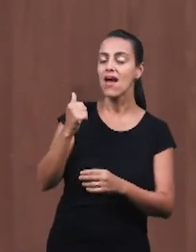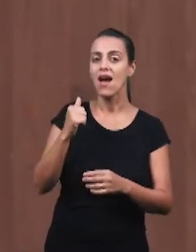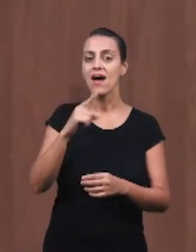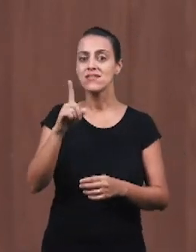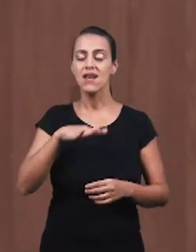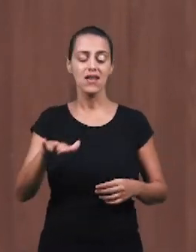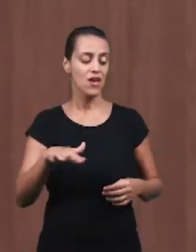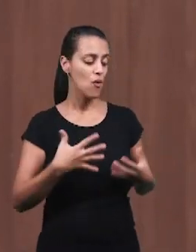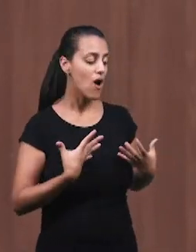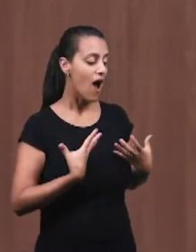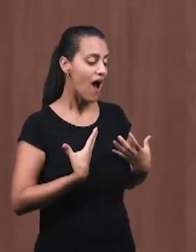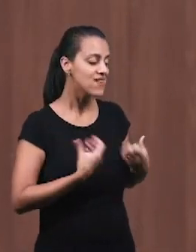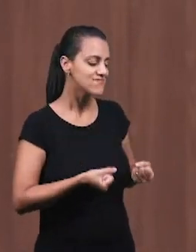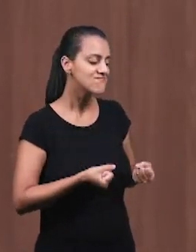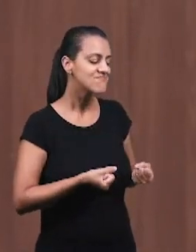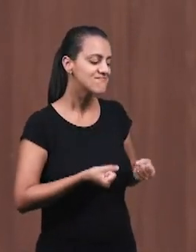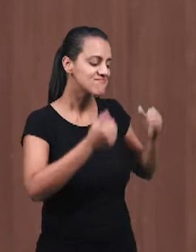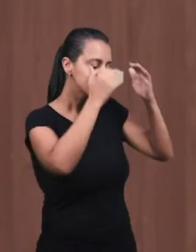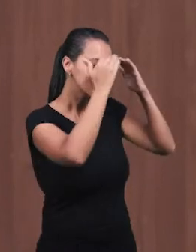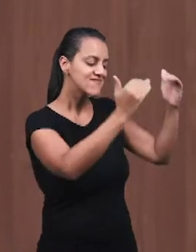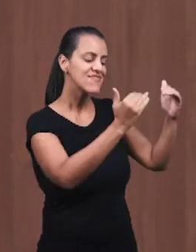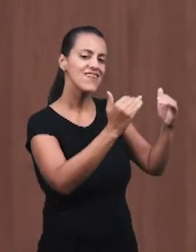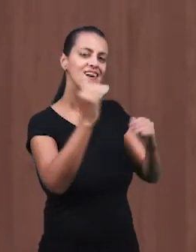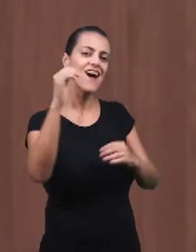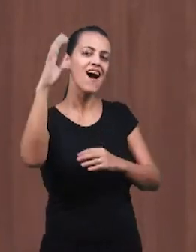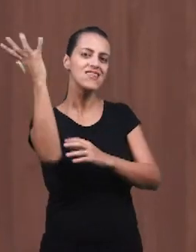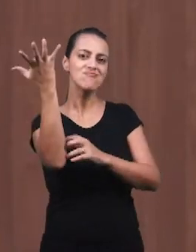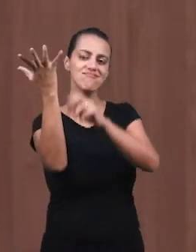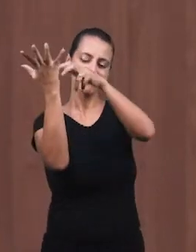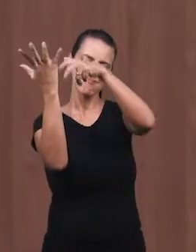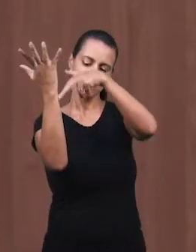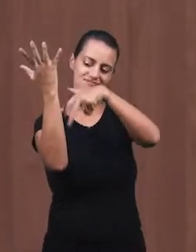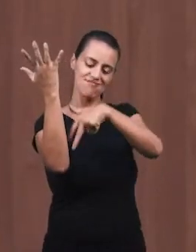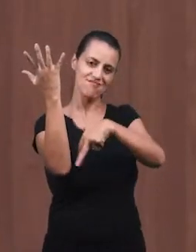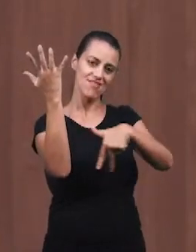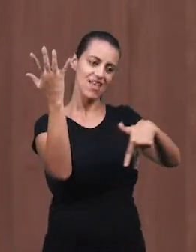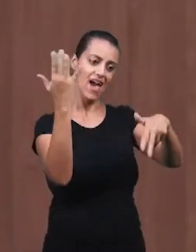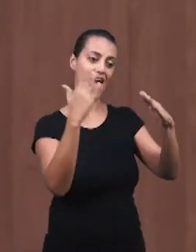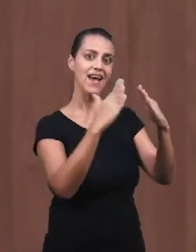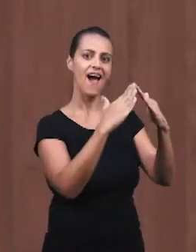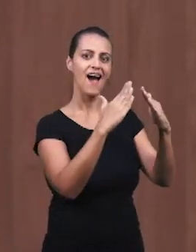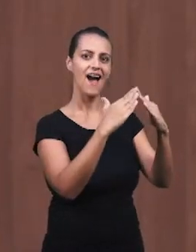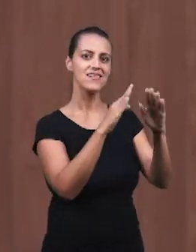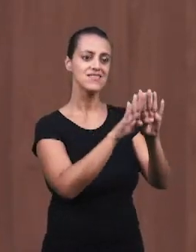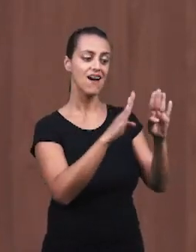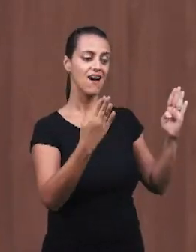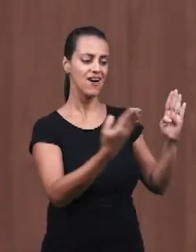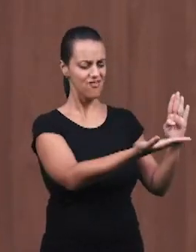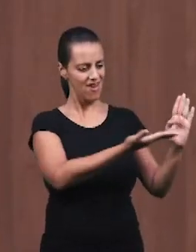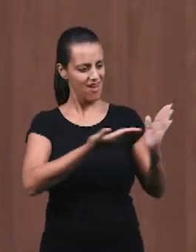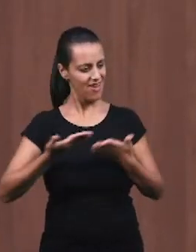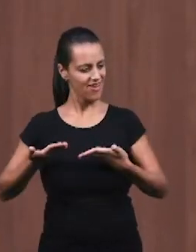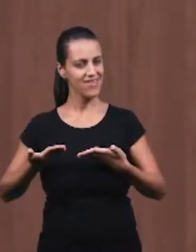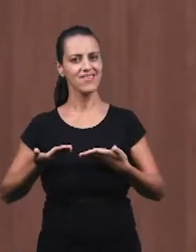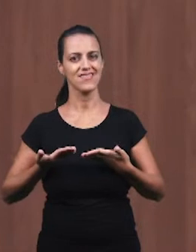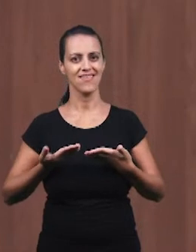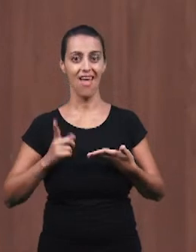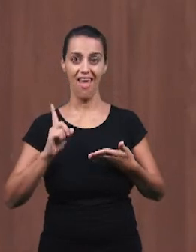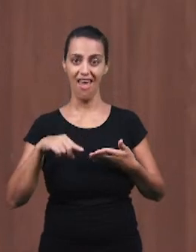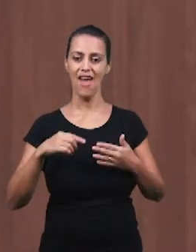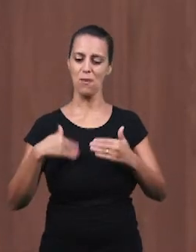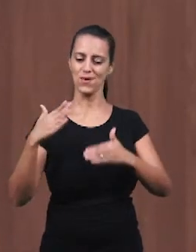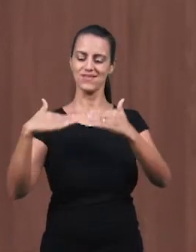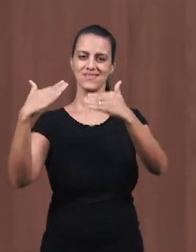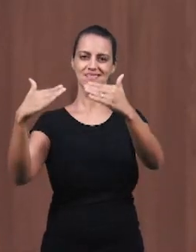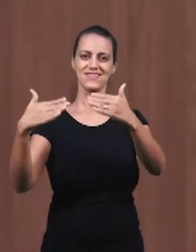Jesus. Agora, deixar Jesus entrar na casa dele era uma continuidade, ou seja, era um processo. Então foi